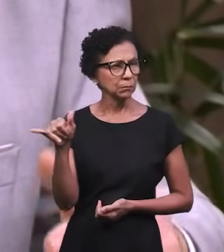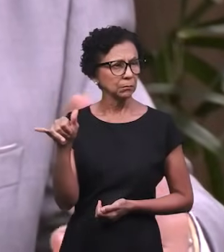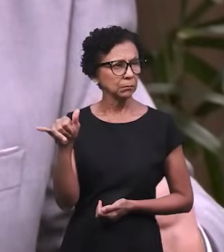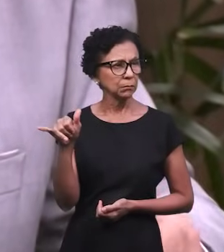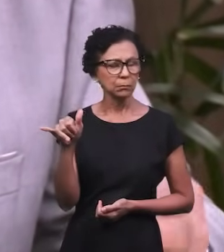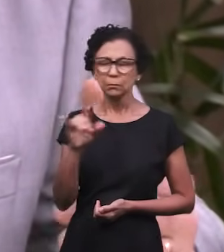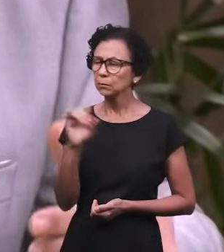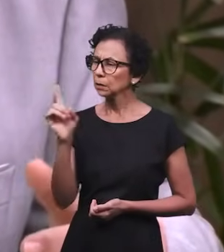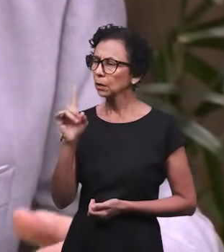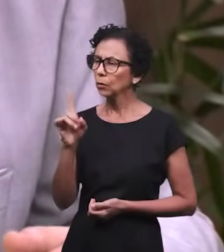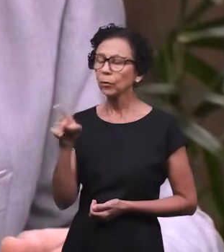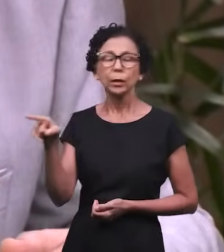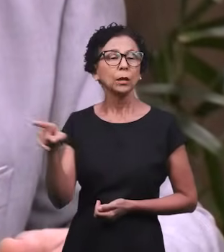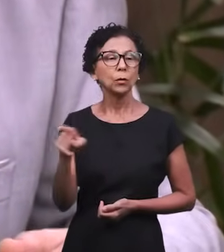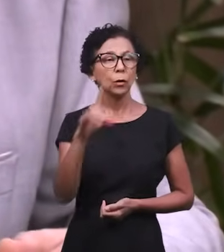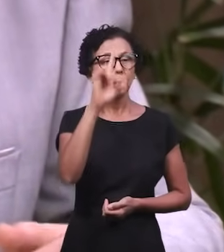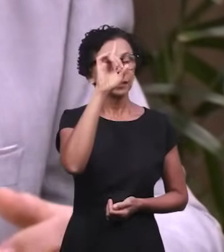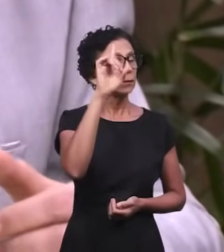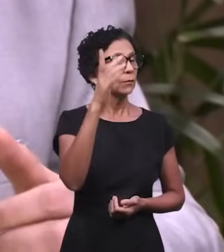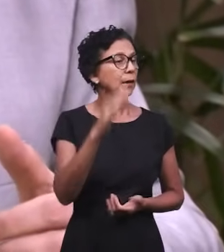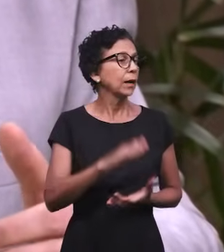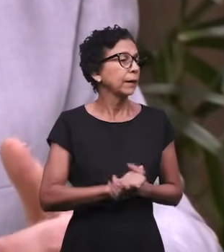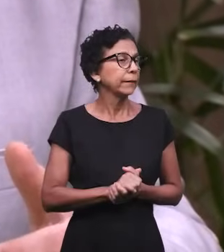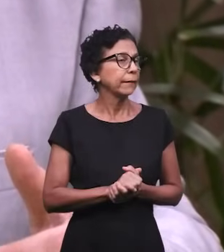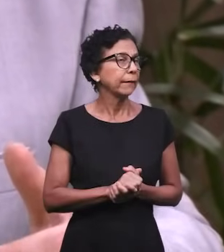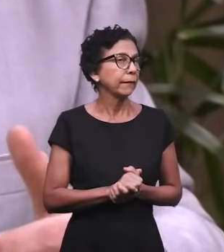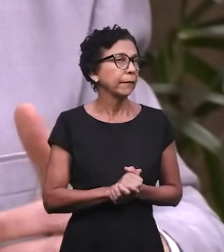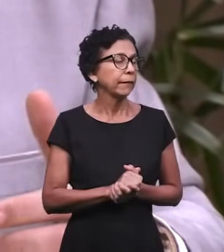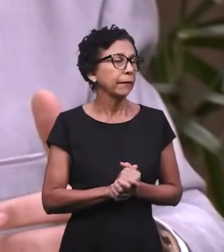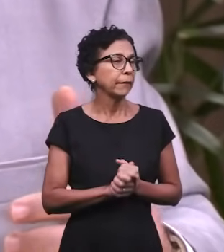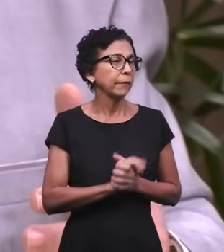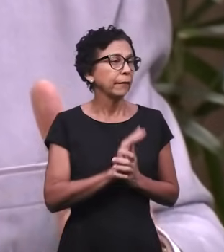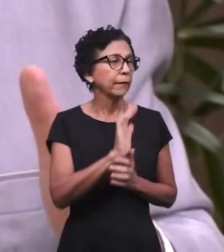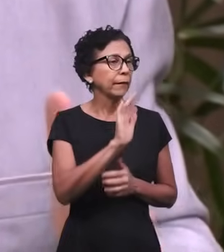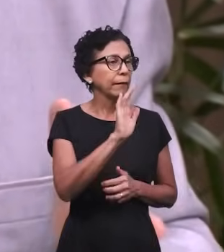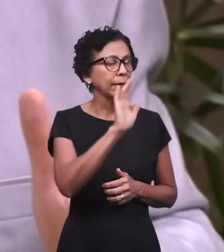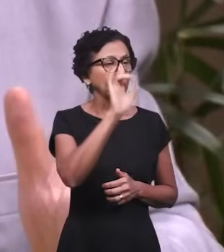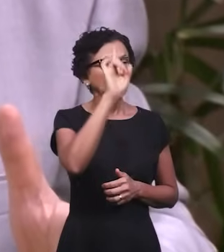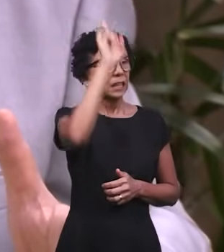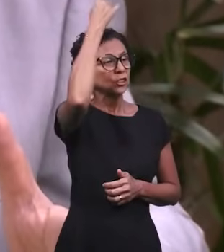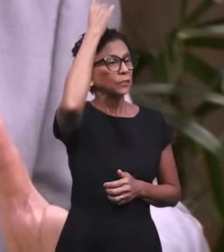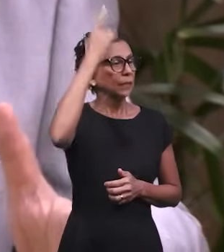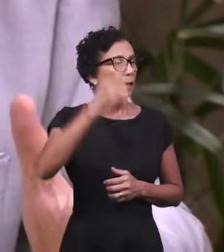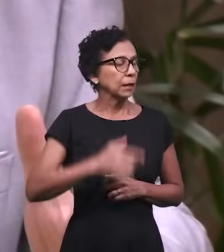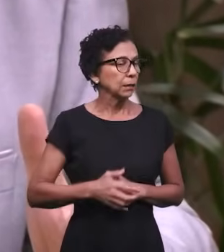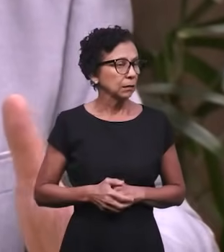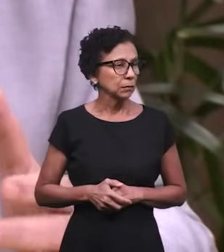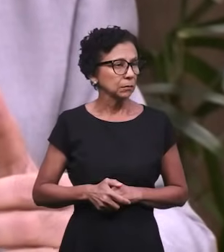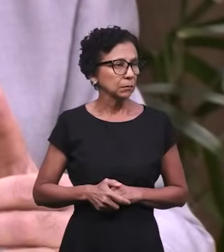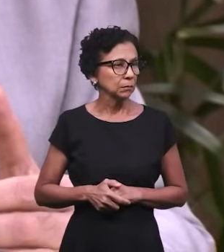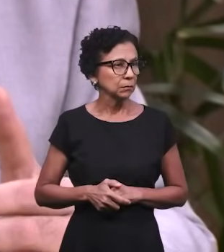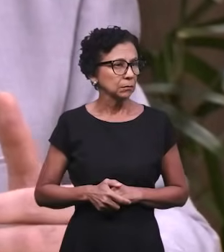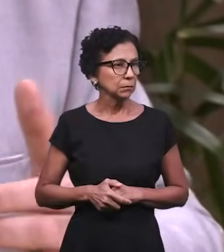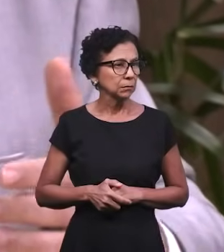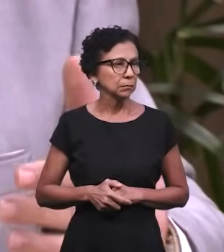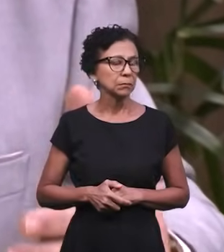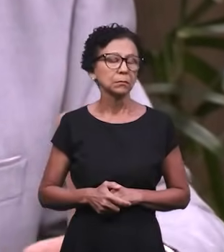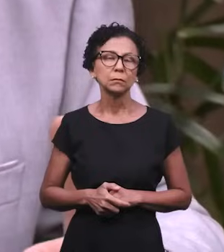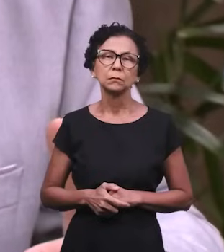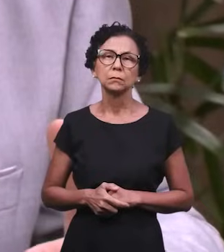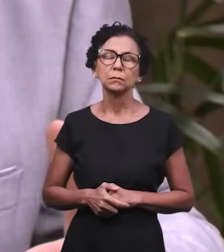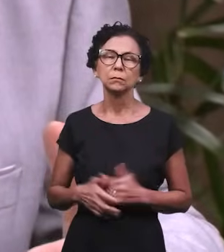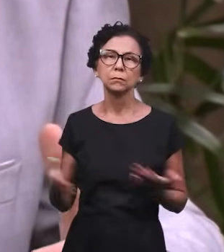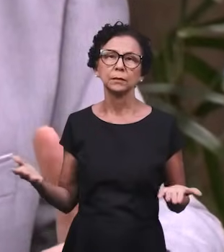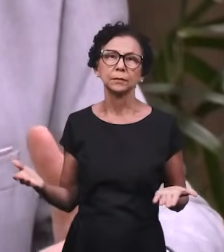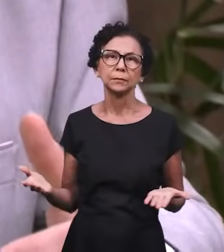Fi como é que a senhora quer que ele adivinhe então ah de parte a parte e eu digo isso por experiências muito